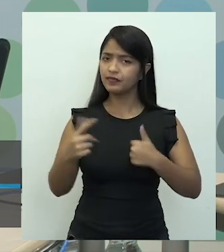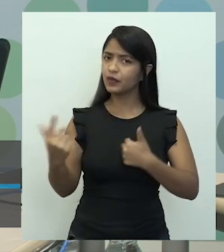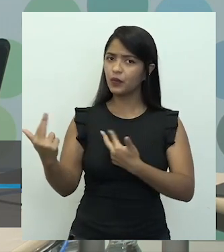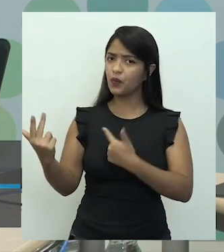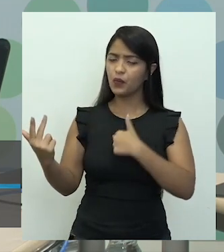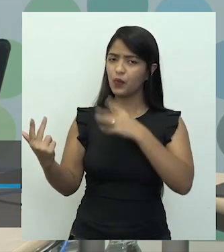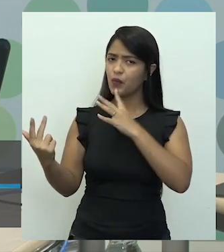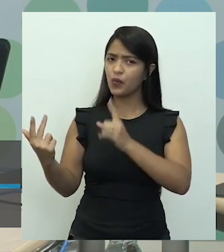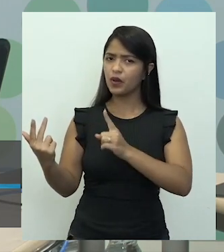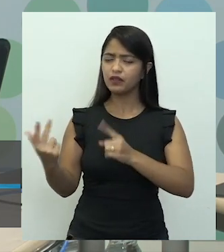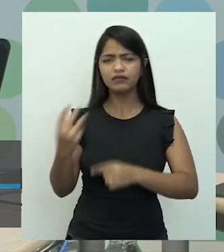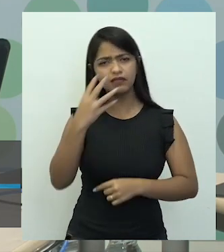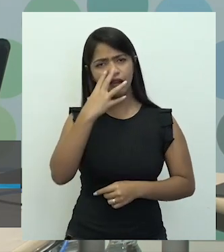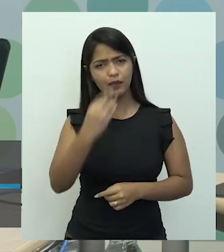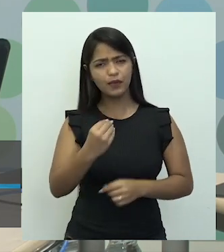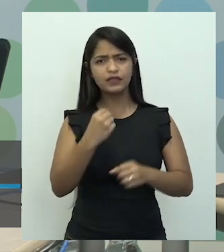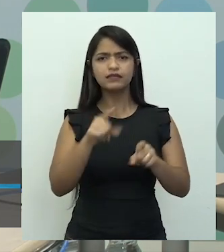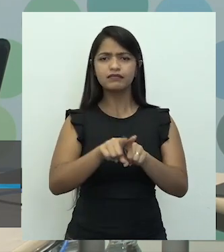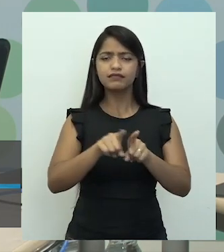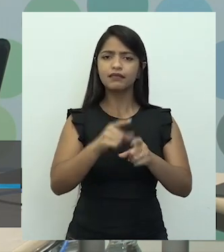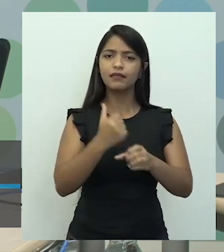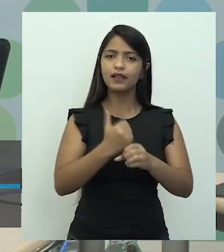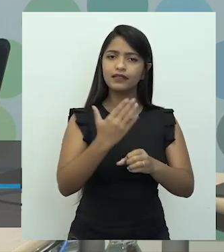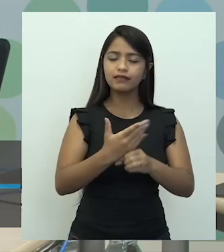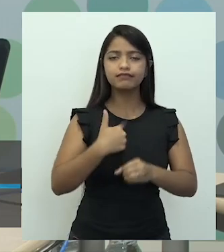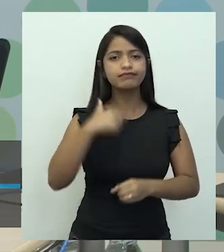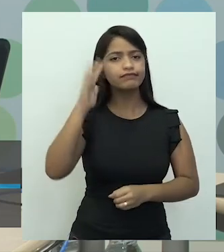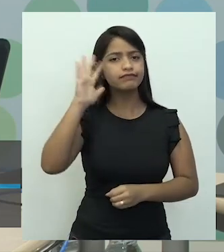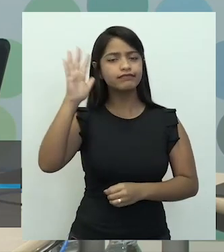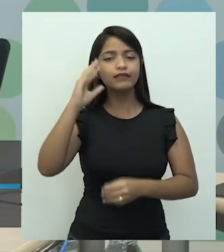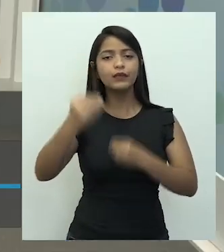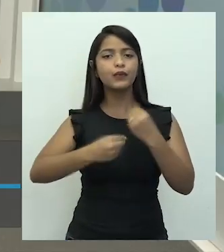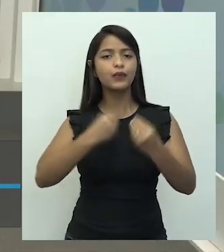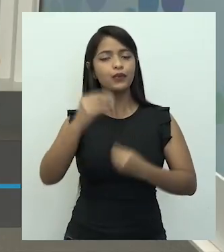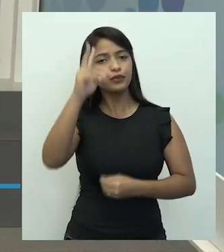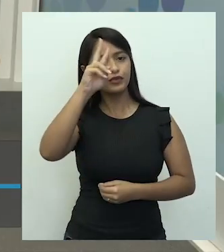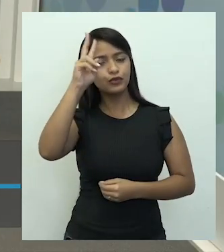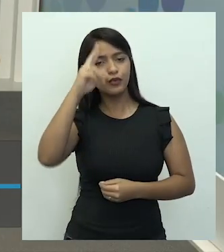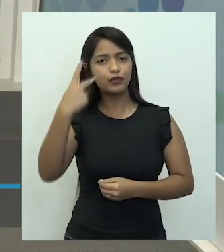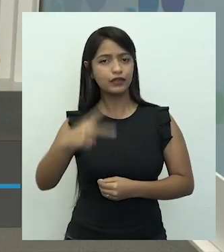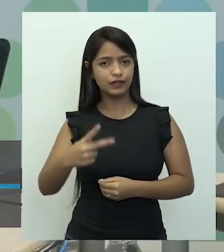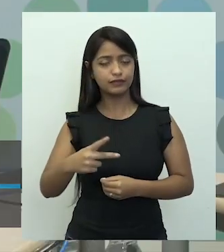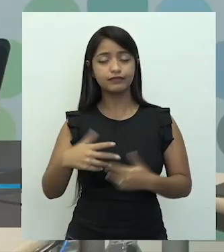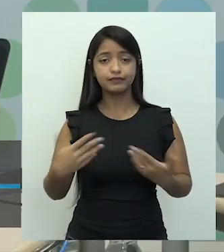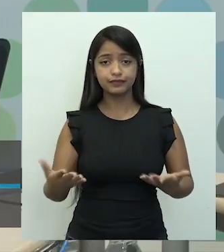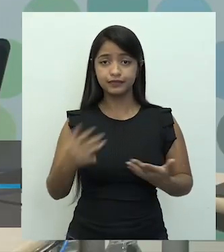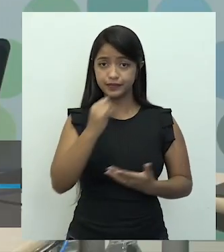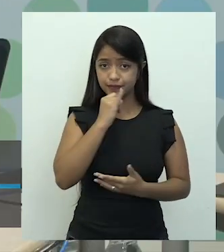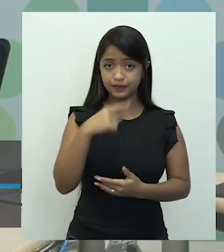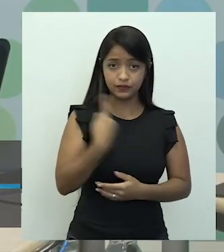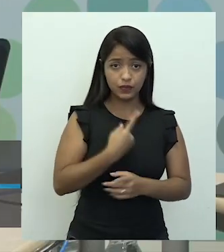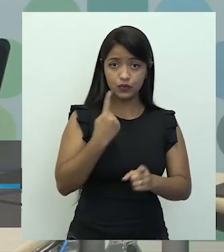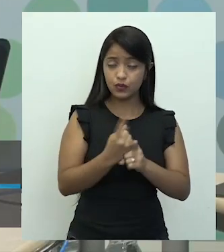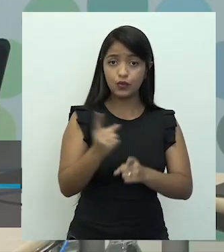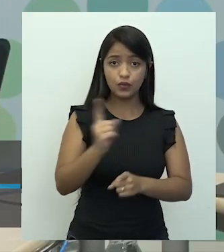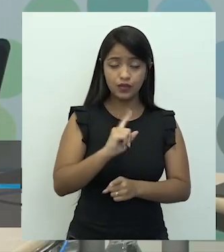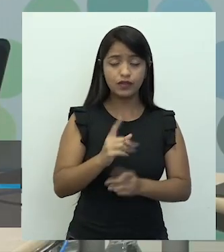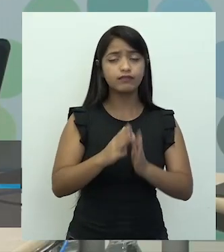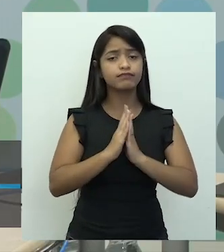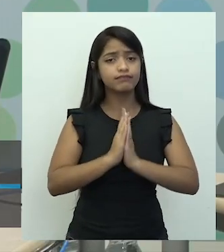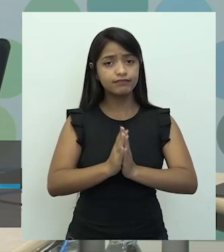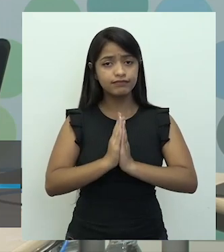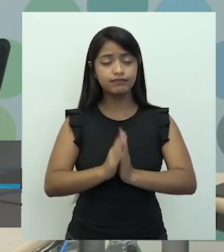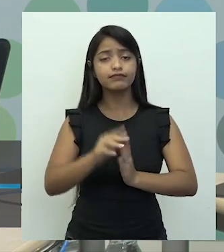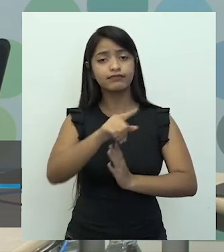conheço. a raposa e a batata. E eu fiquei já até imaginando a história. Né? E se nós não encontrarmos, gente, eu vou pedir para